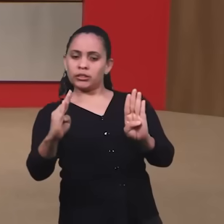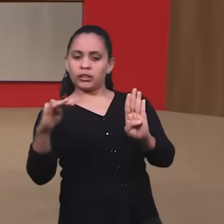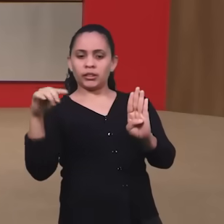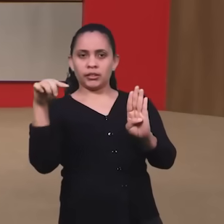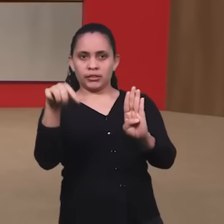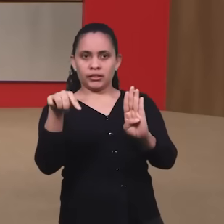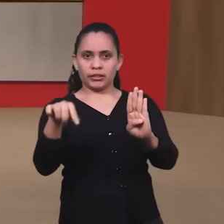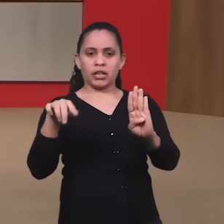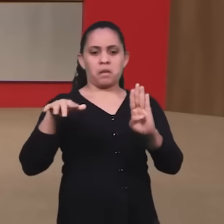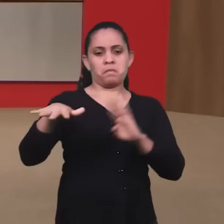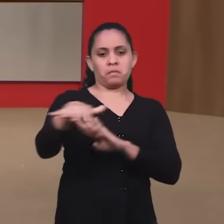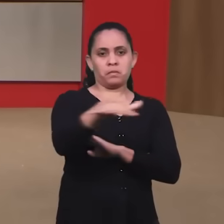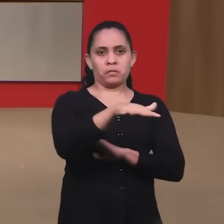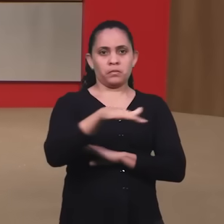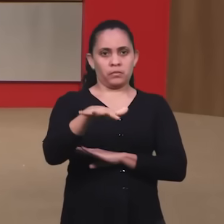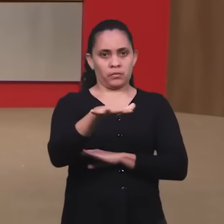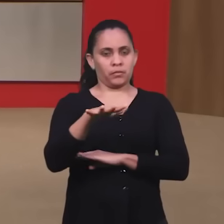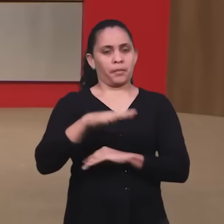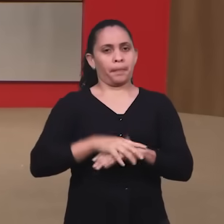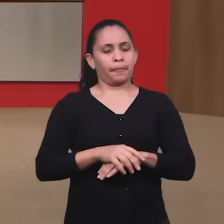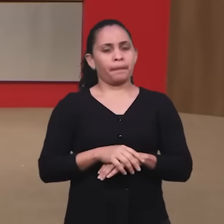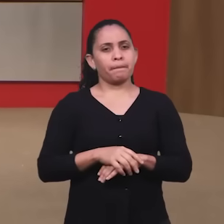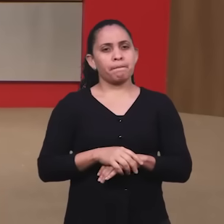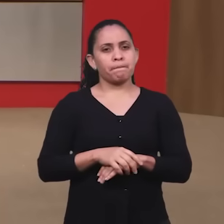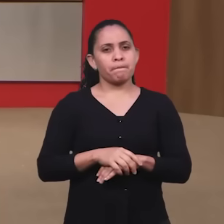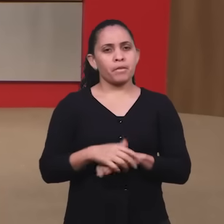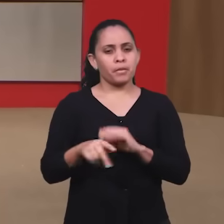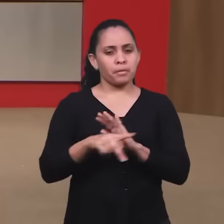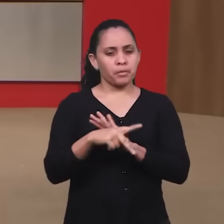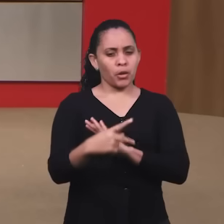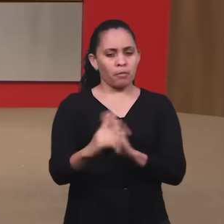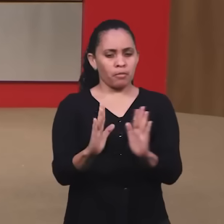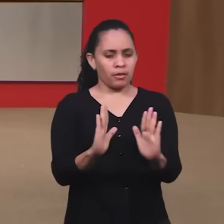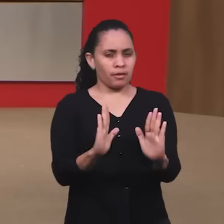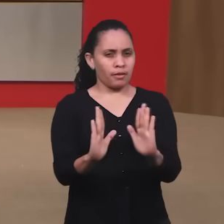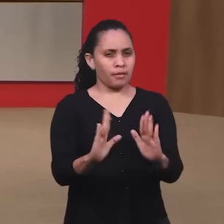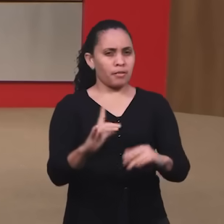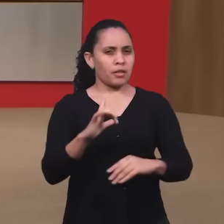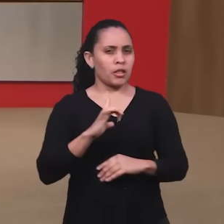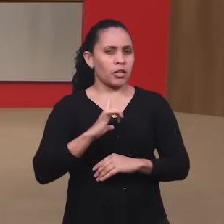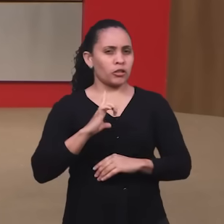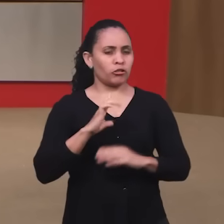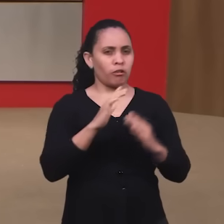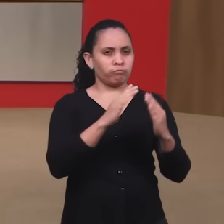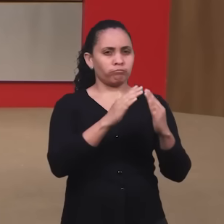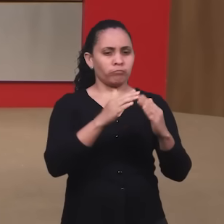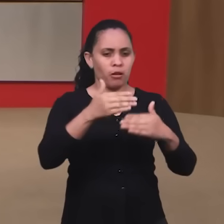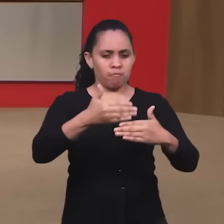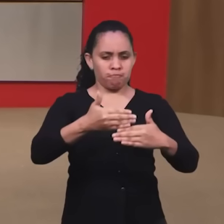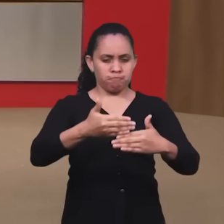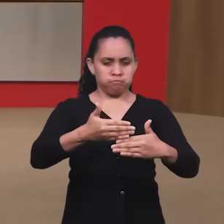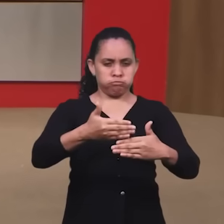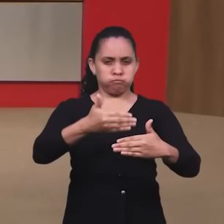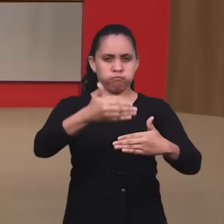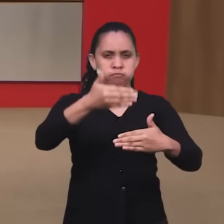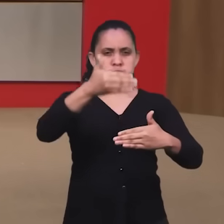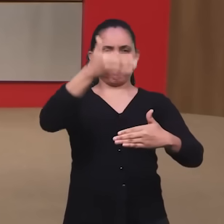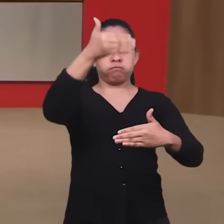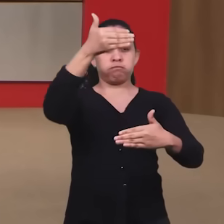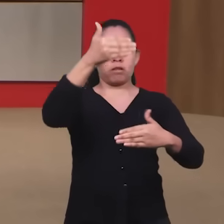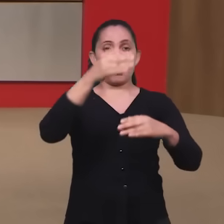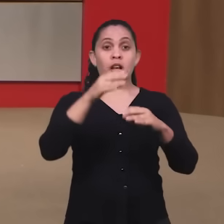as localidades daquela época, muitas delas eram muradas como proteção, tinham as